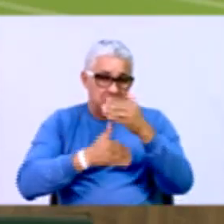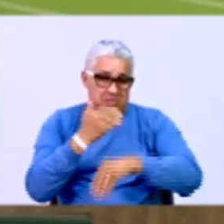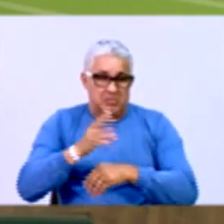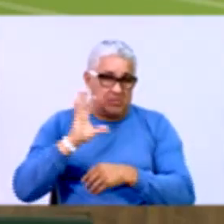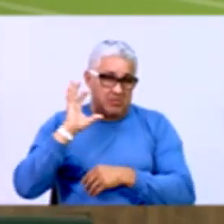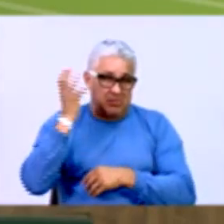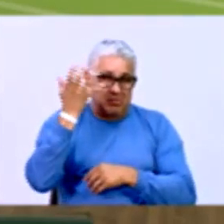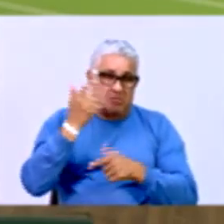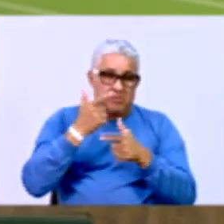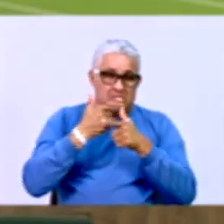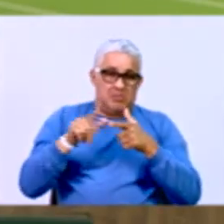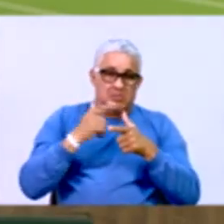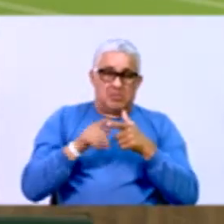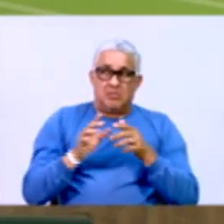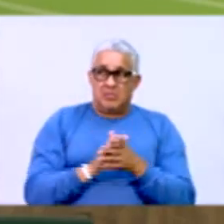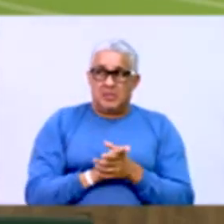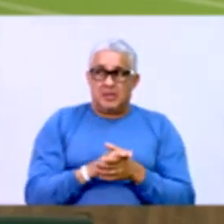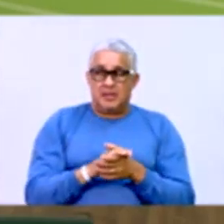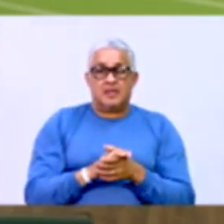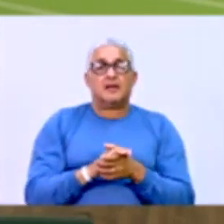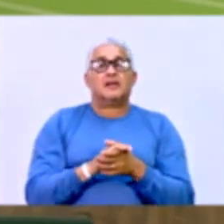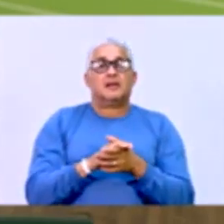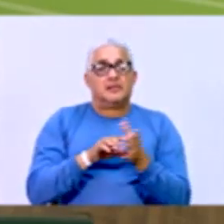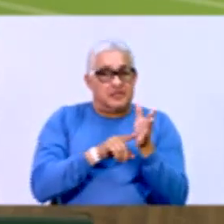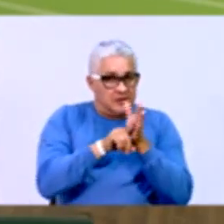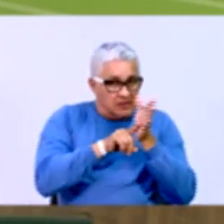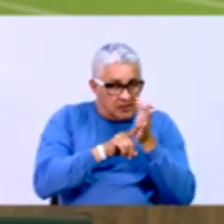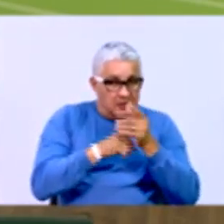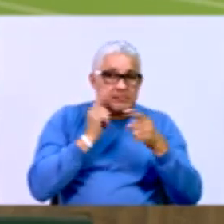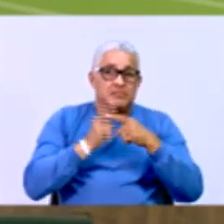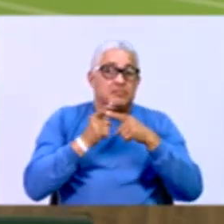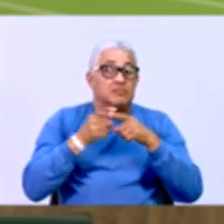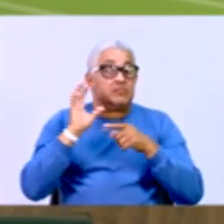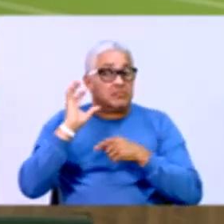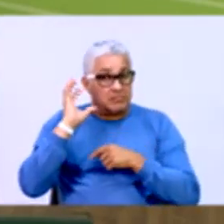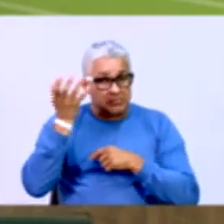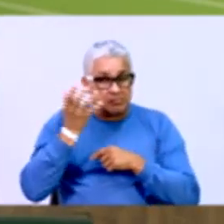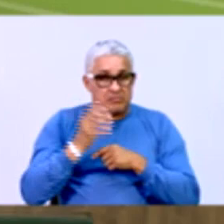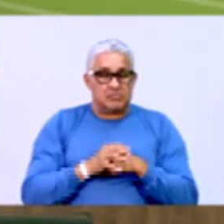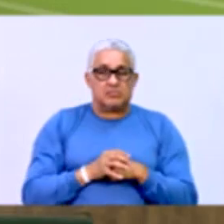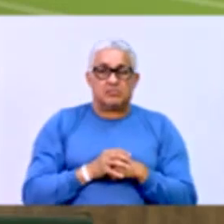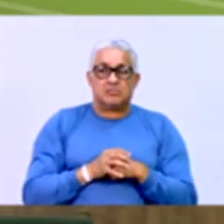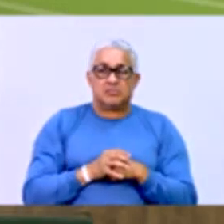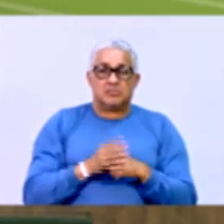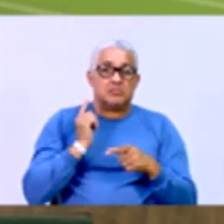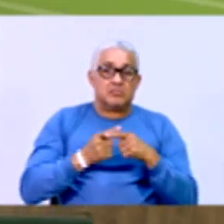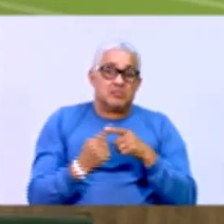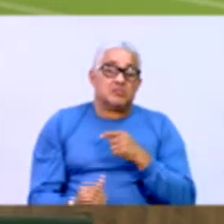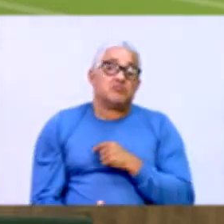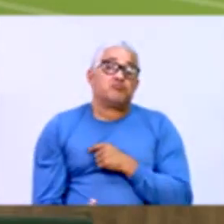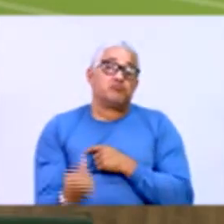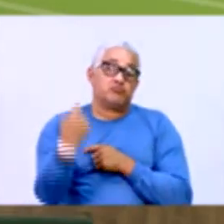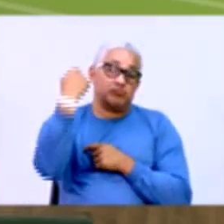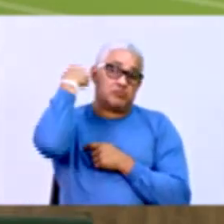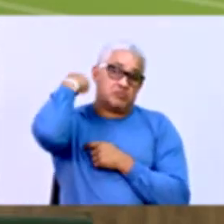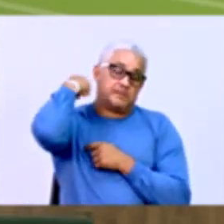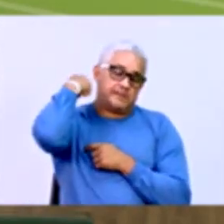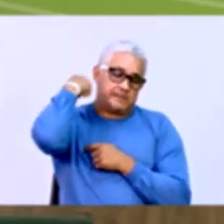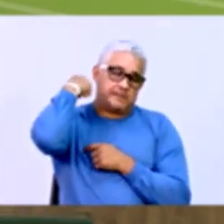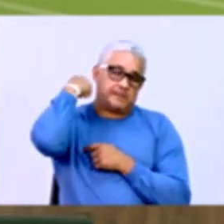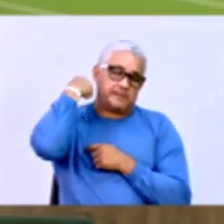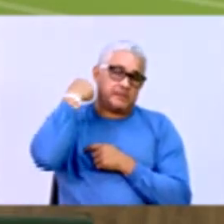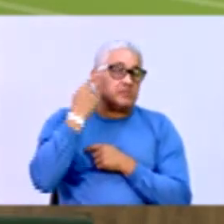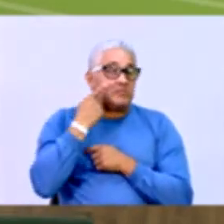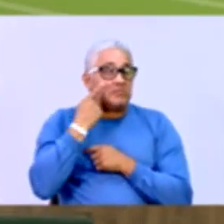problema pontual, agora vamos fazer uma auditoria para saber o porquê aconteceu, por que não foi verificado lá no plano